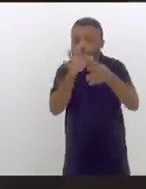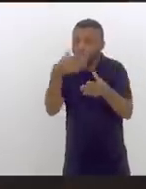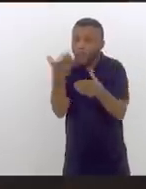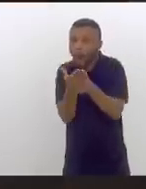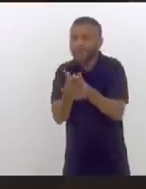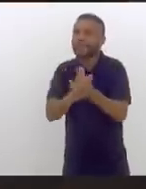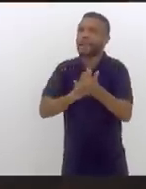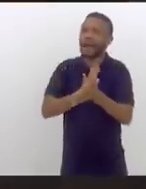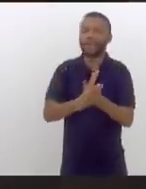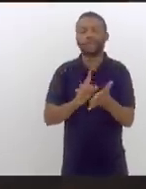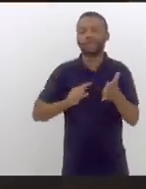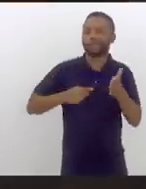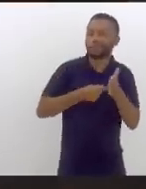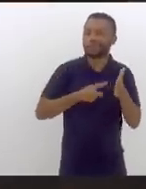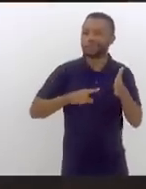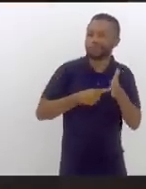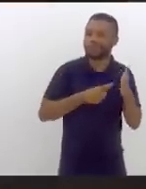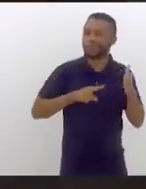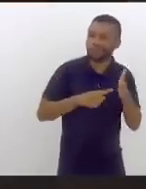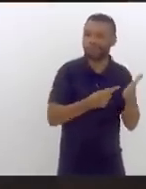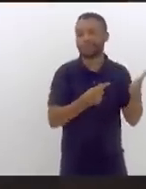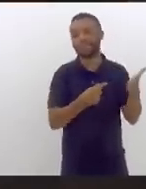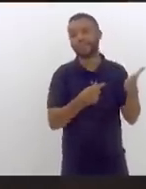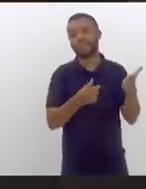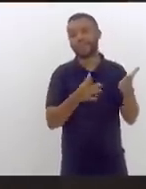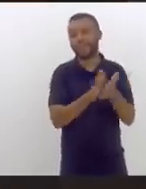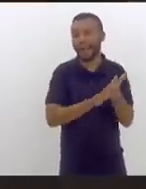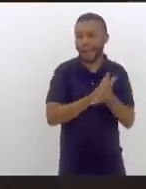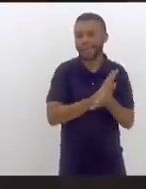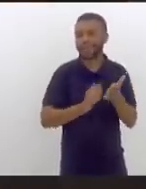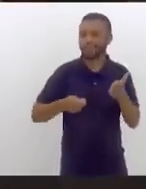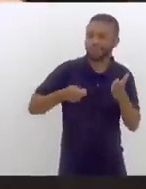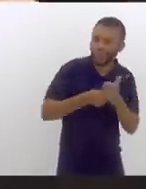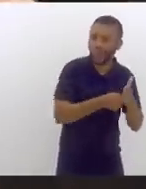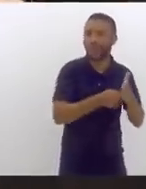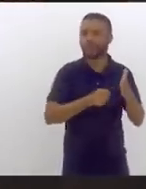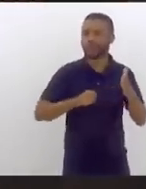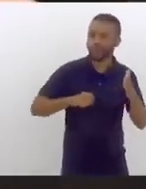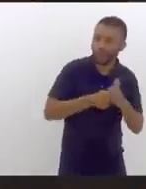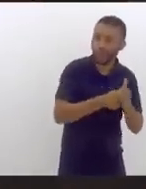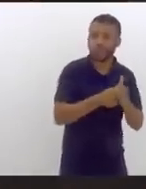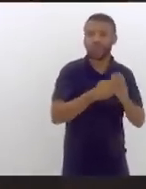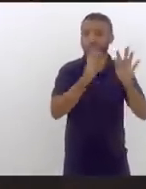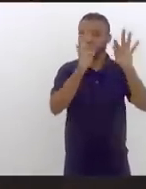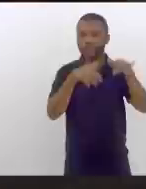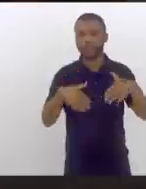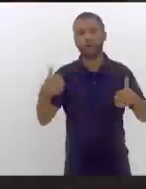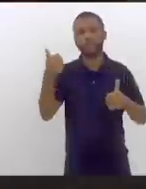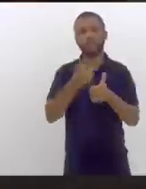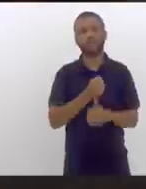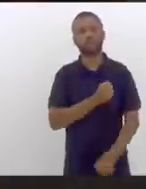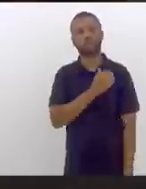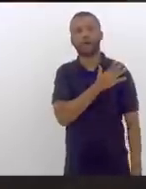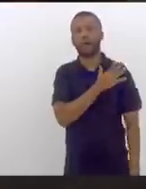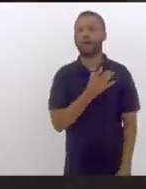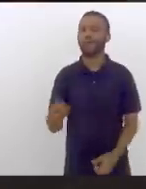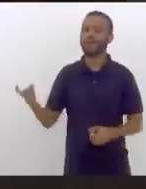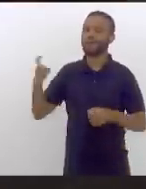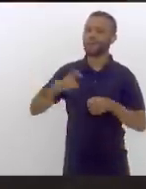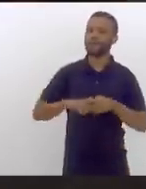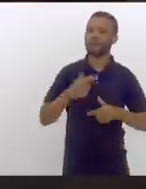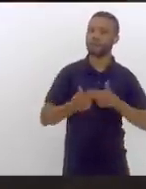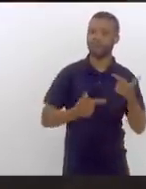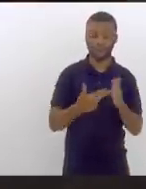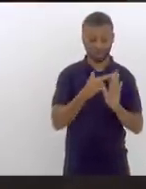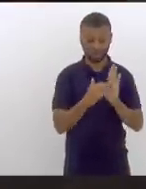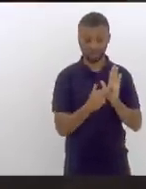recorri recorri recorri e acabou a intervenção eu voltei ACC não tem critério